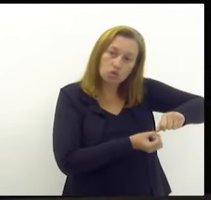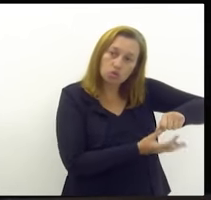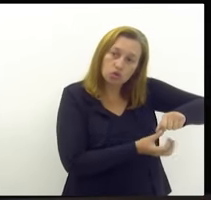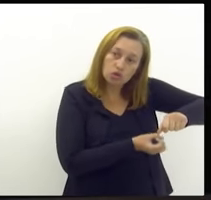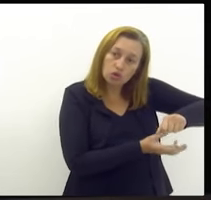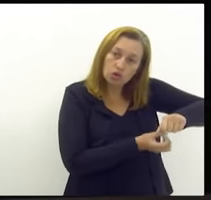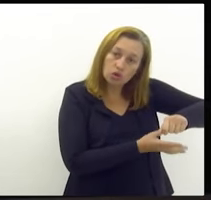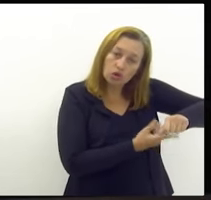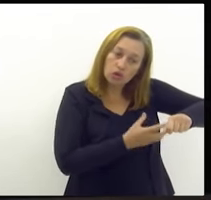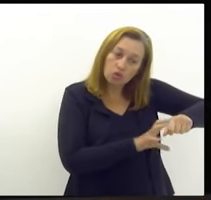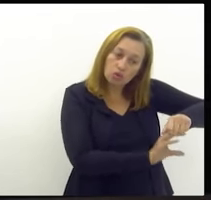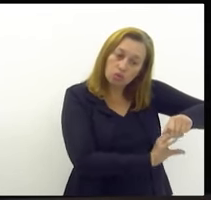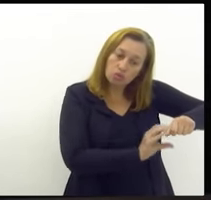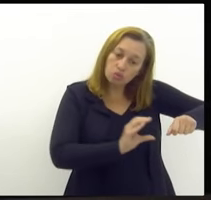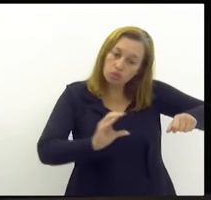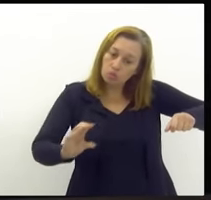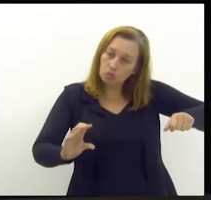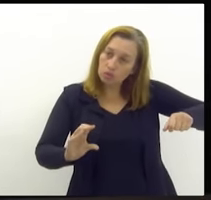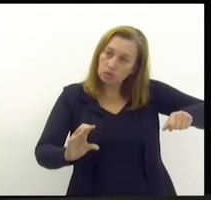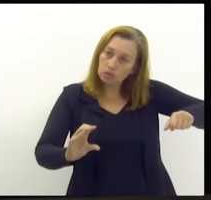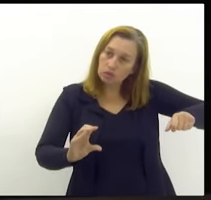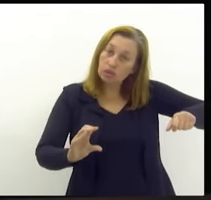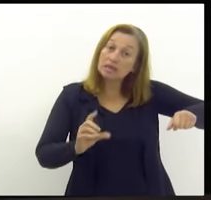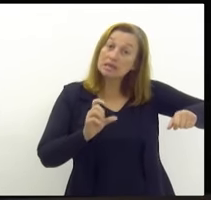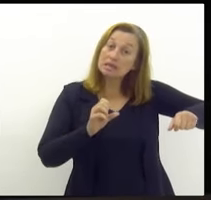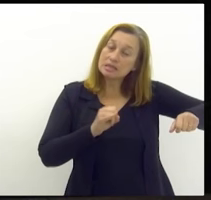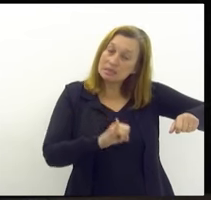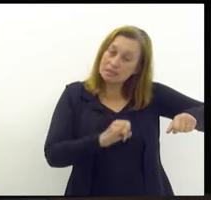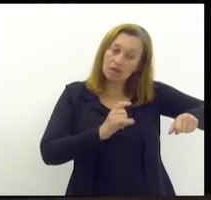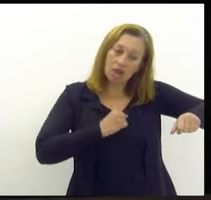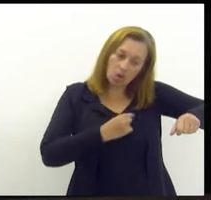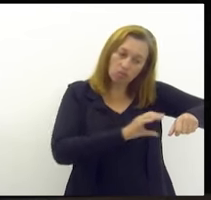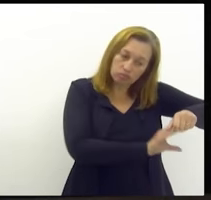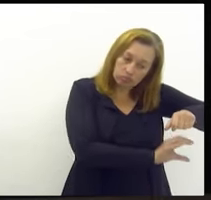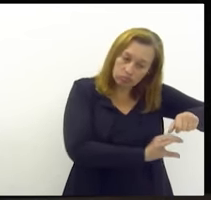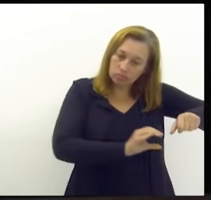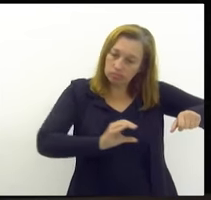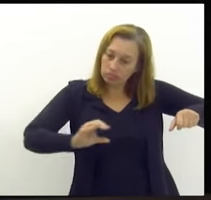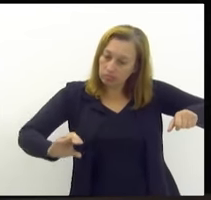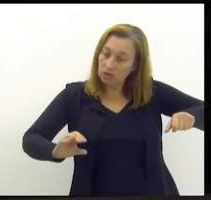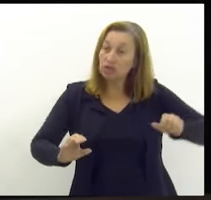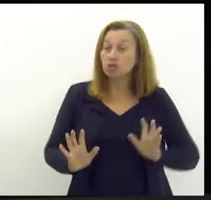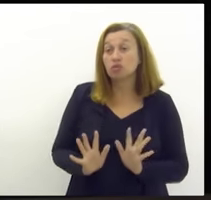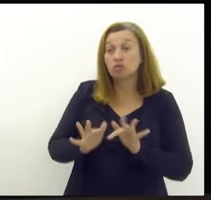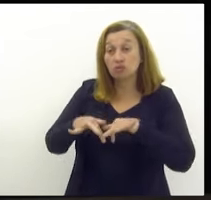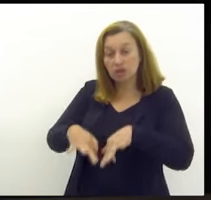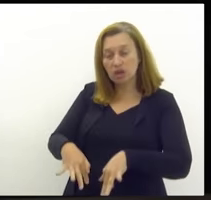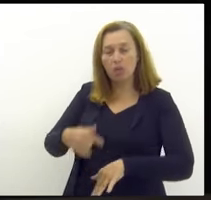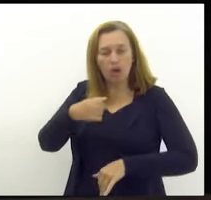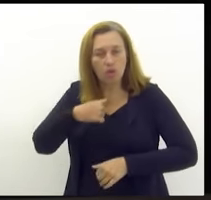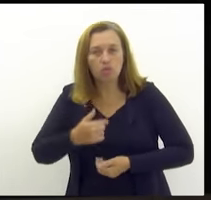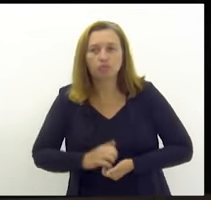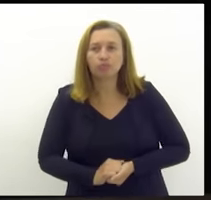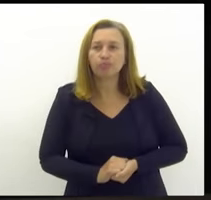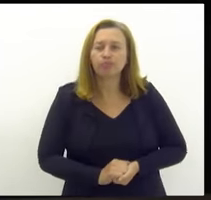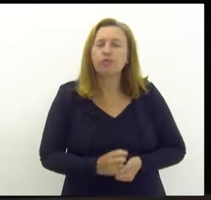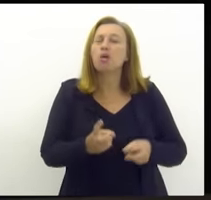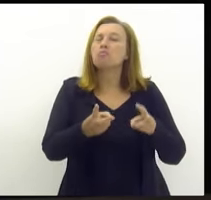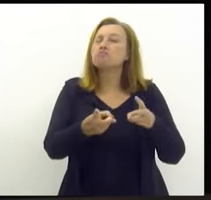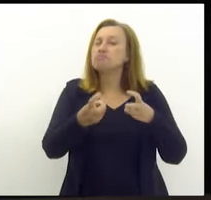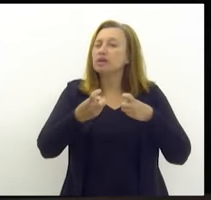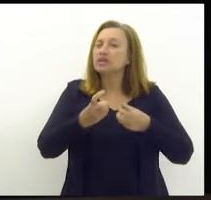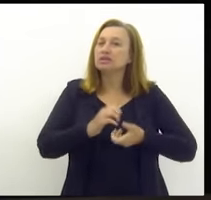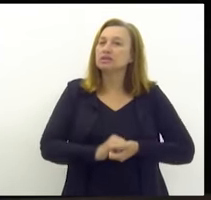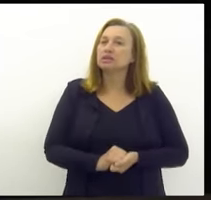equivocado de que tem um superavit se eu vou usar esse fundo e ao final Eu eu percebo